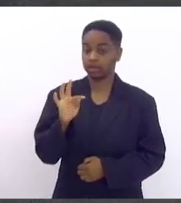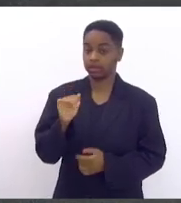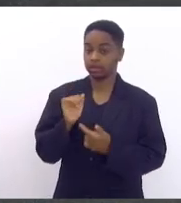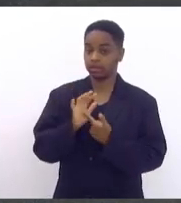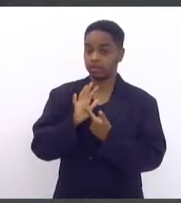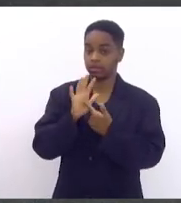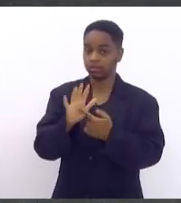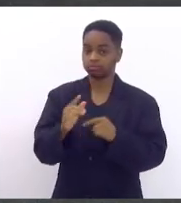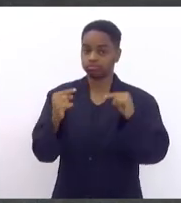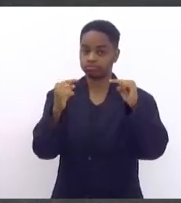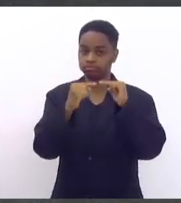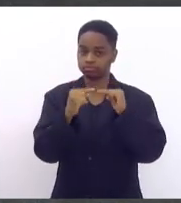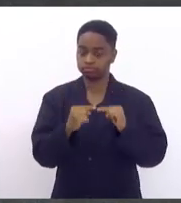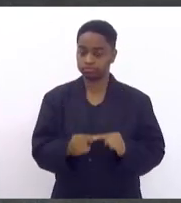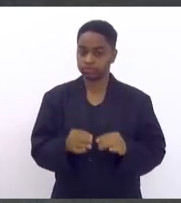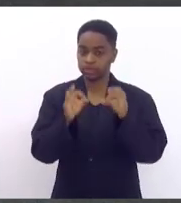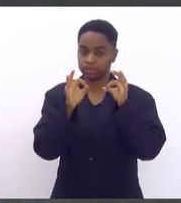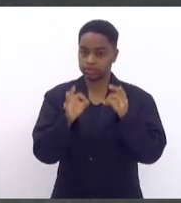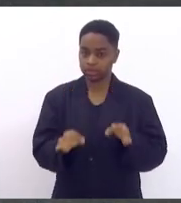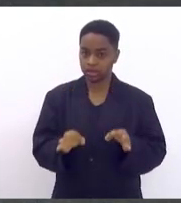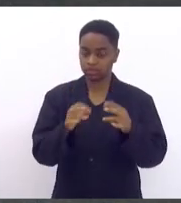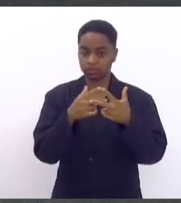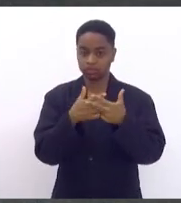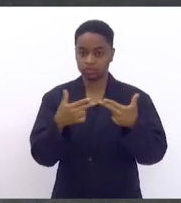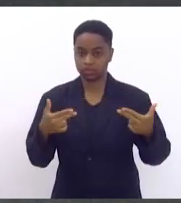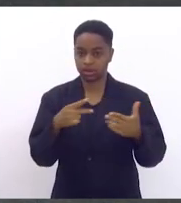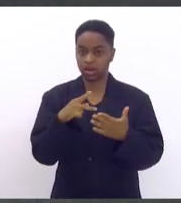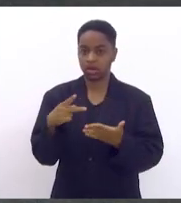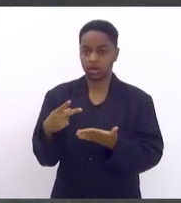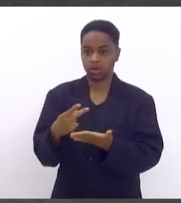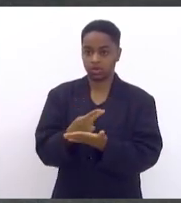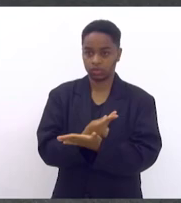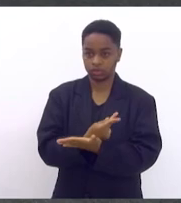com exatidão o ocorrido na